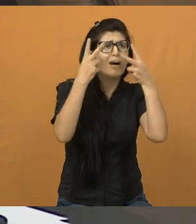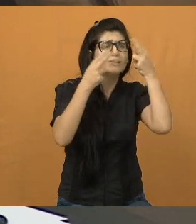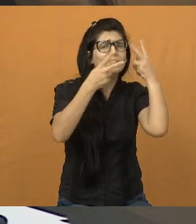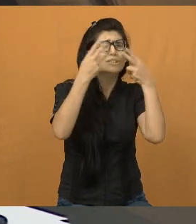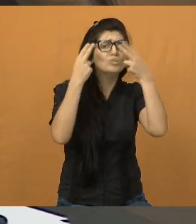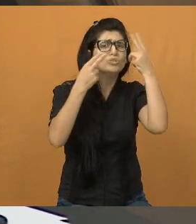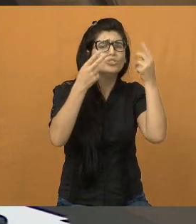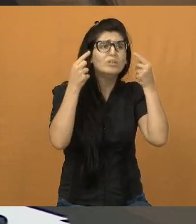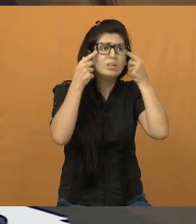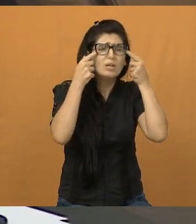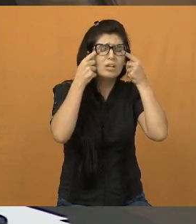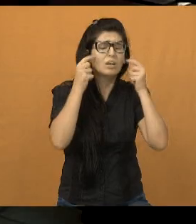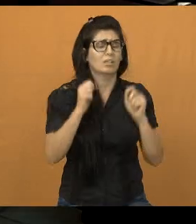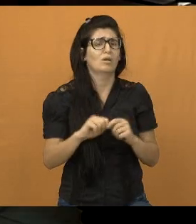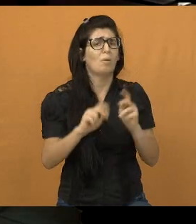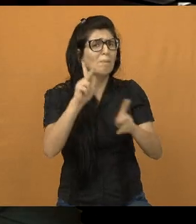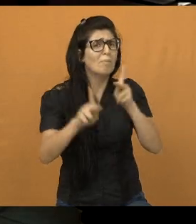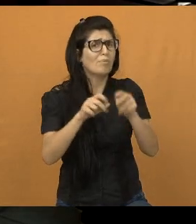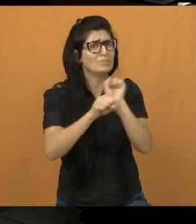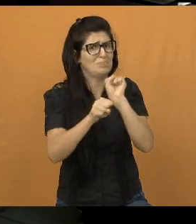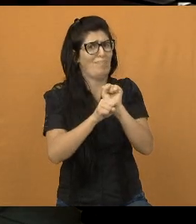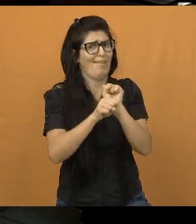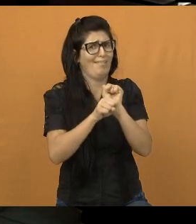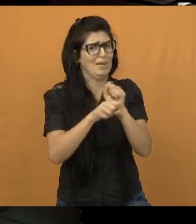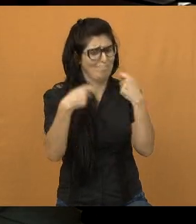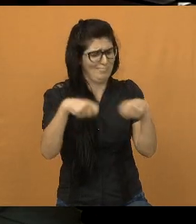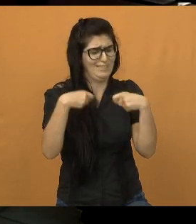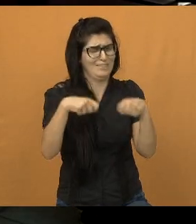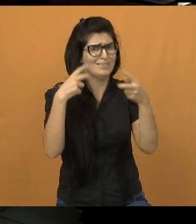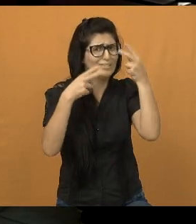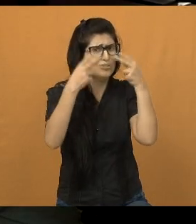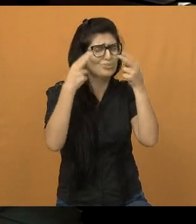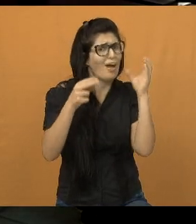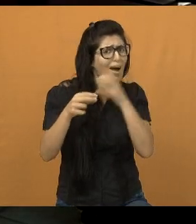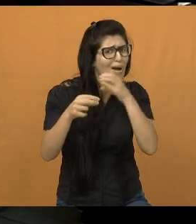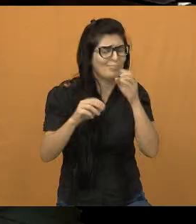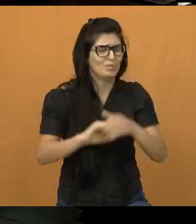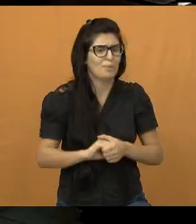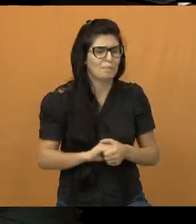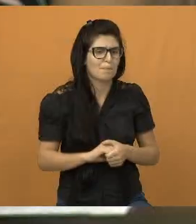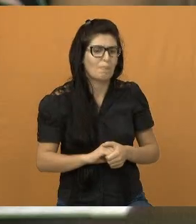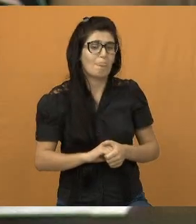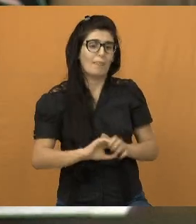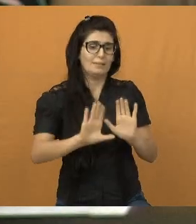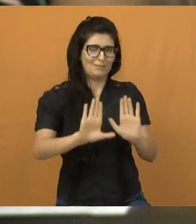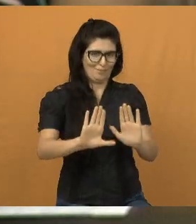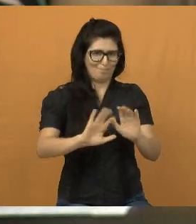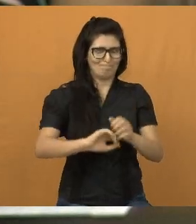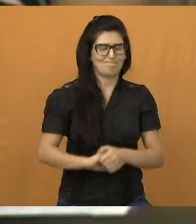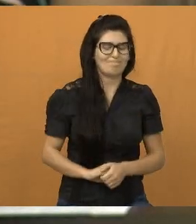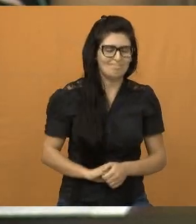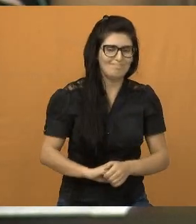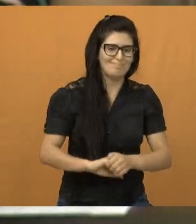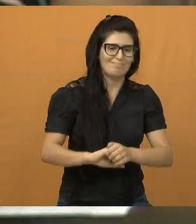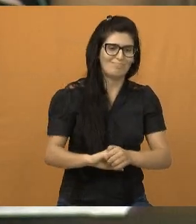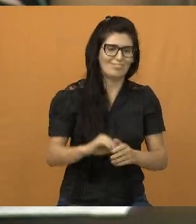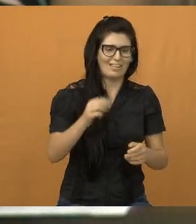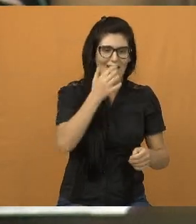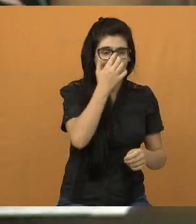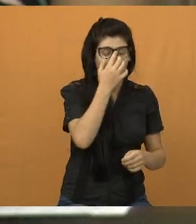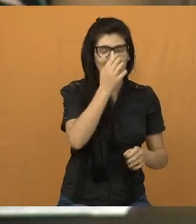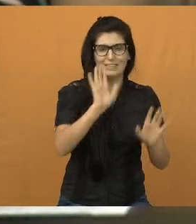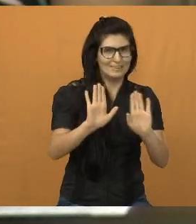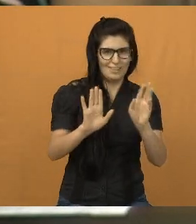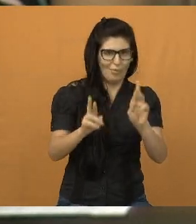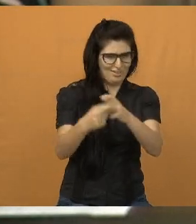tempo. Então, são coisas que não eram para ser feitas pela gente. A gente praticamente está vencendo a fila